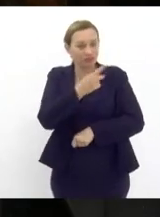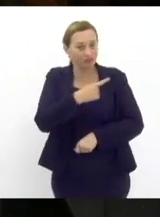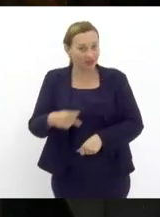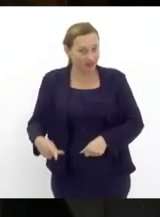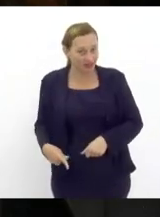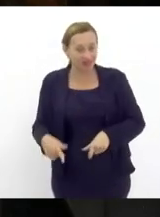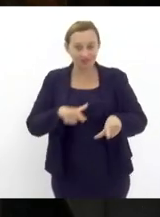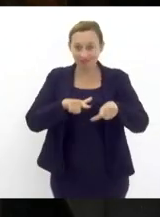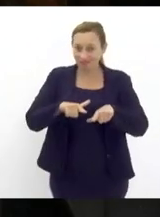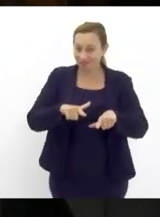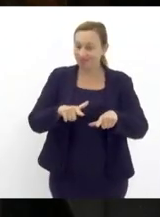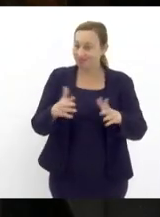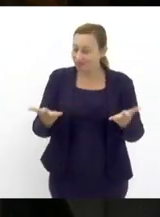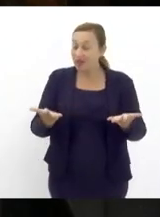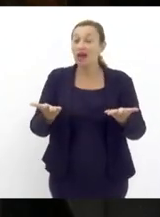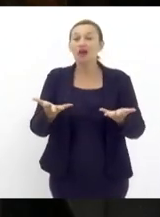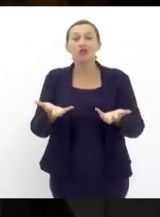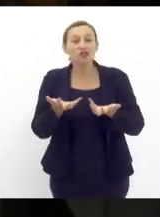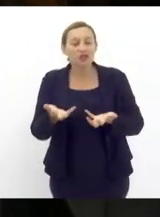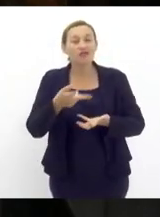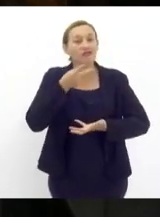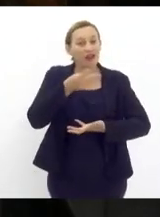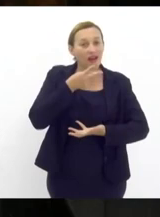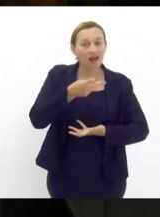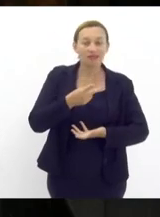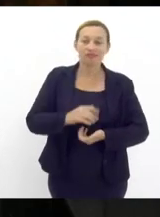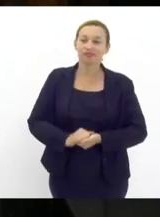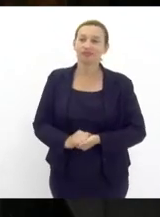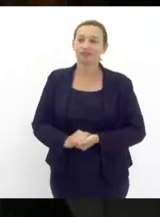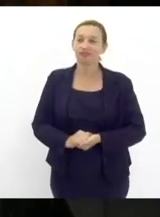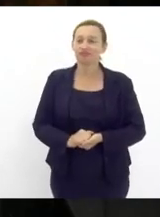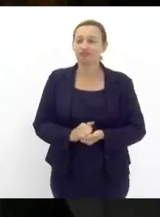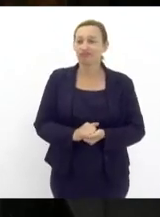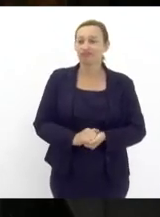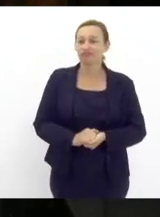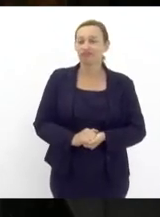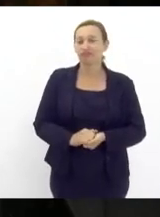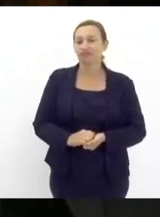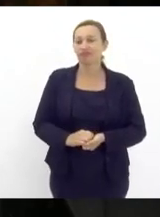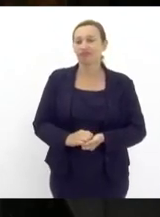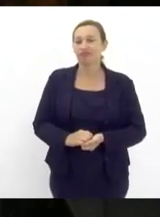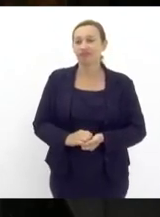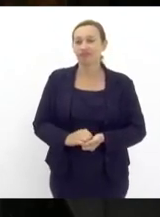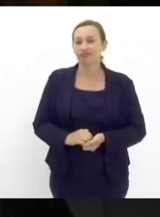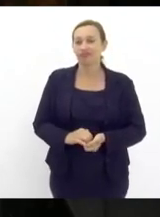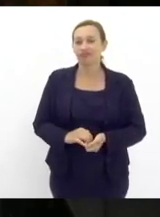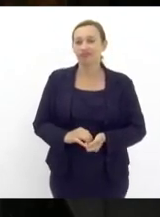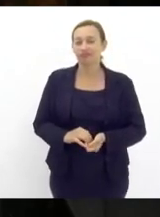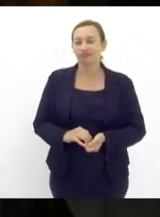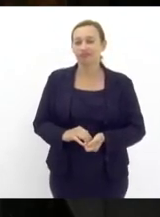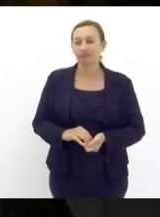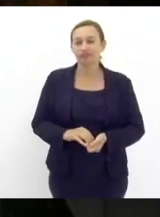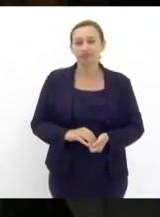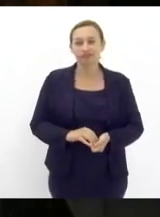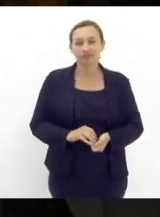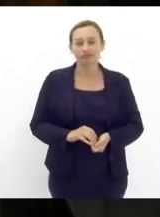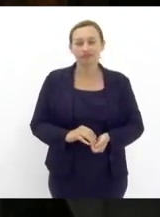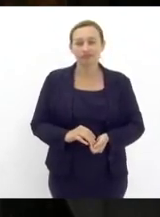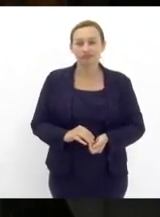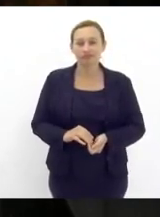mas eu queria trazer para o início daqui da minha fala